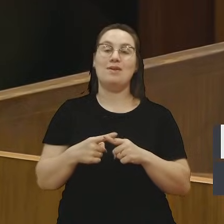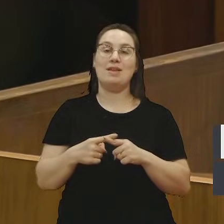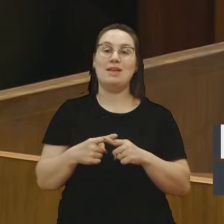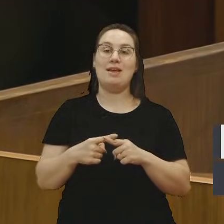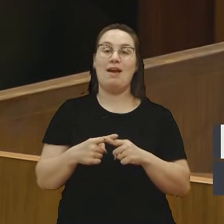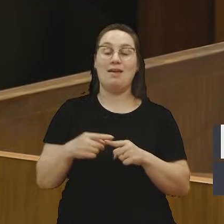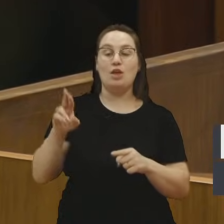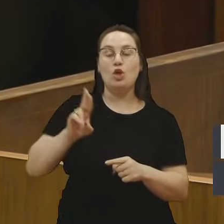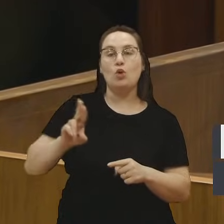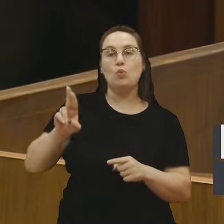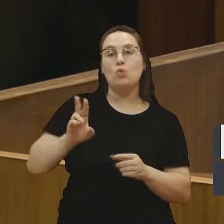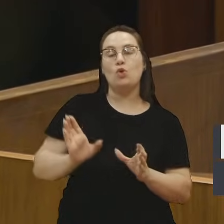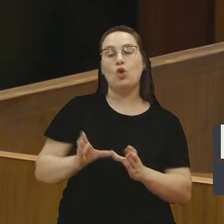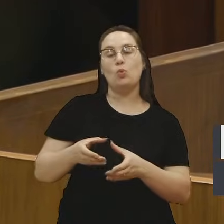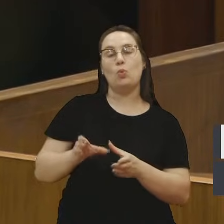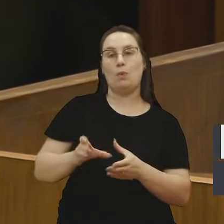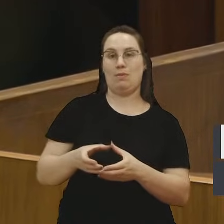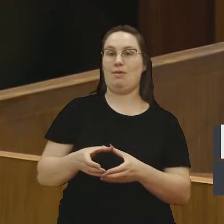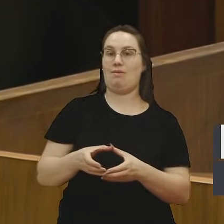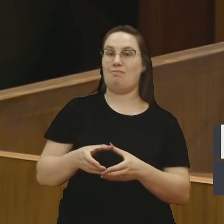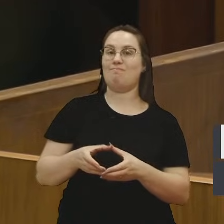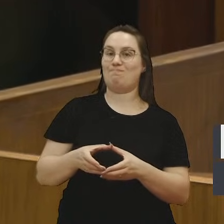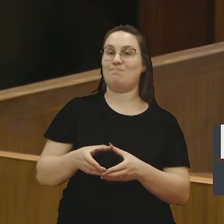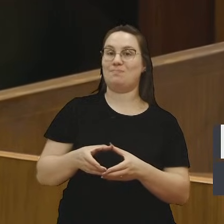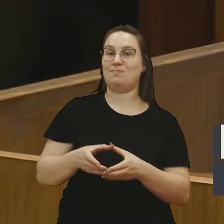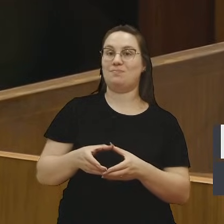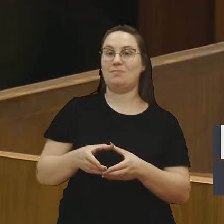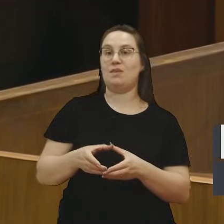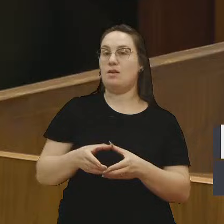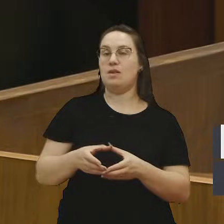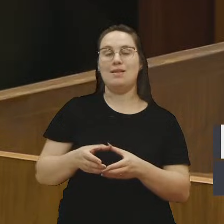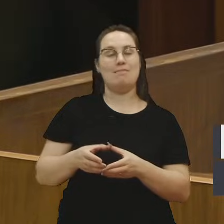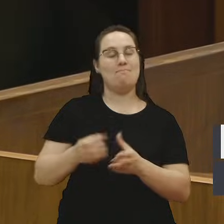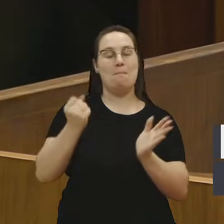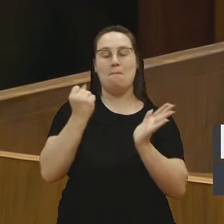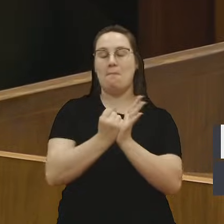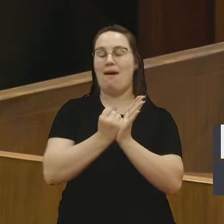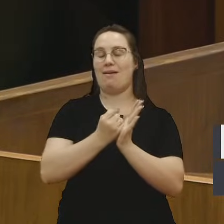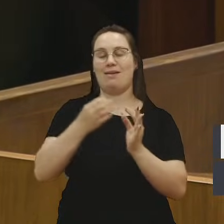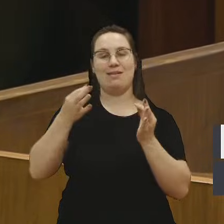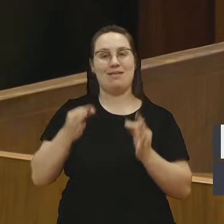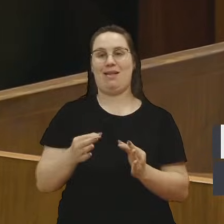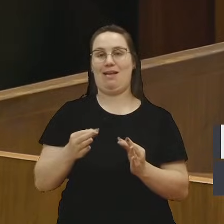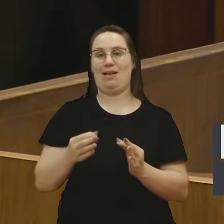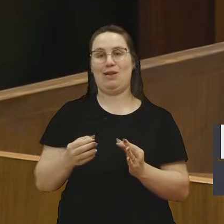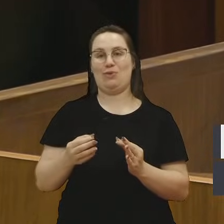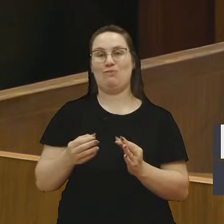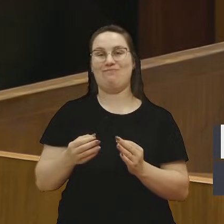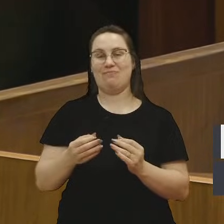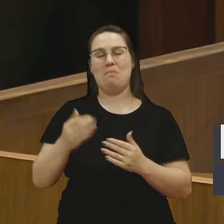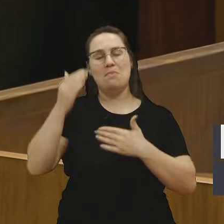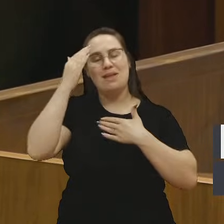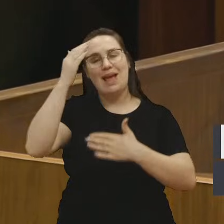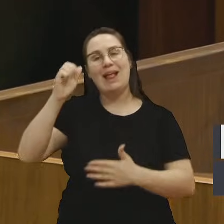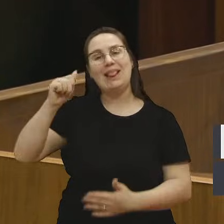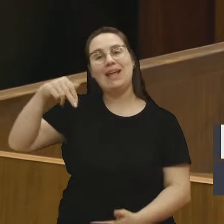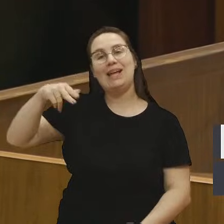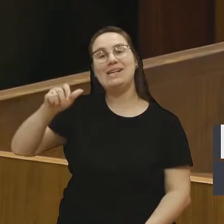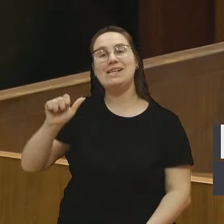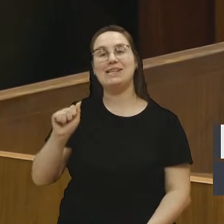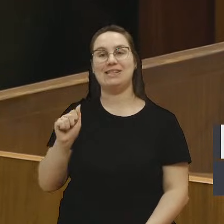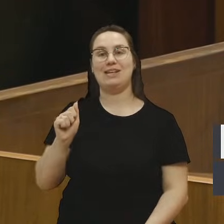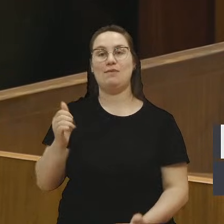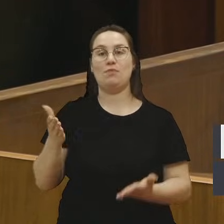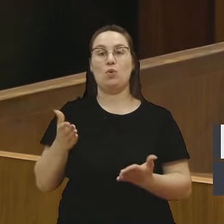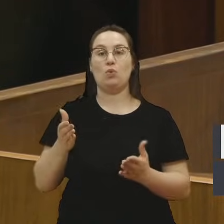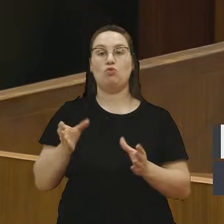no CMD. E com certeza deixaram um legado de vocês. Obrigado, Ana. Hoje, a diretoria é